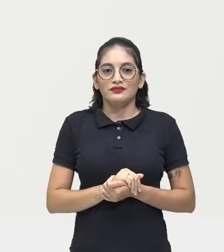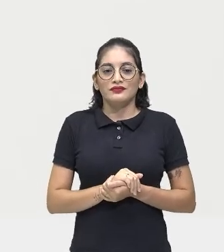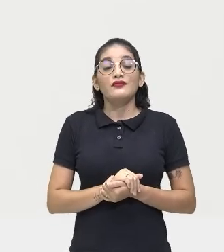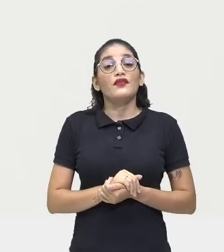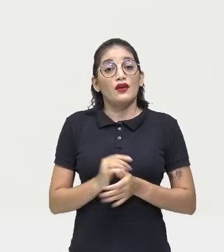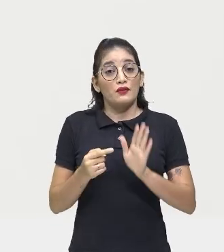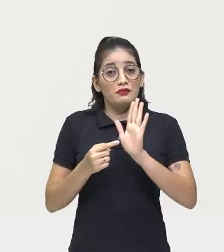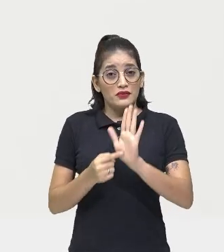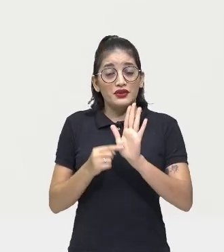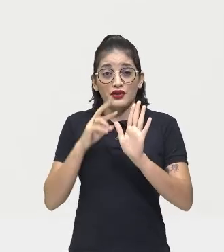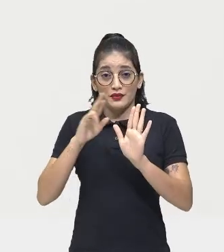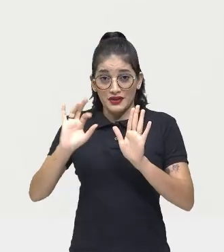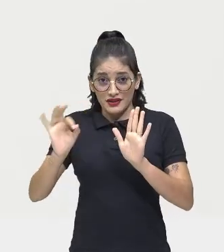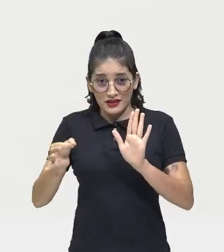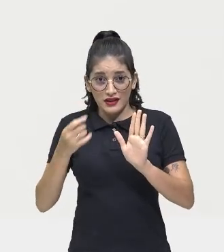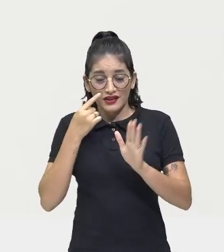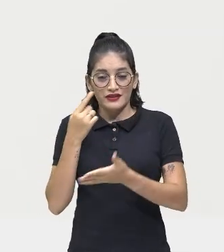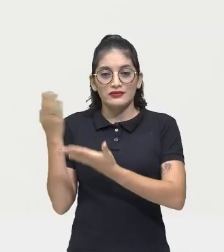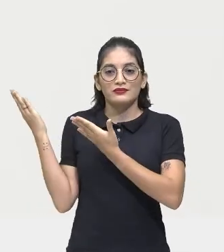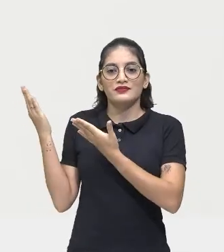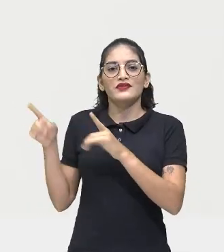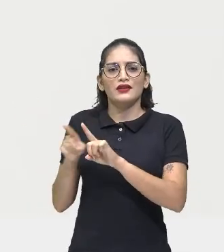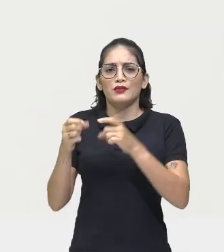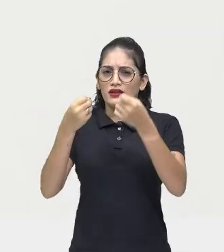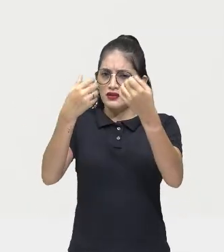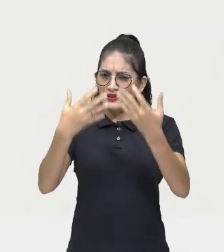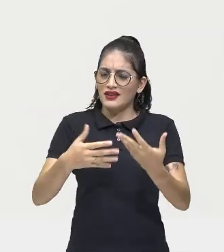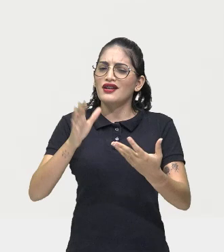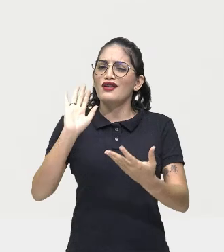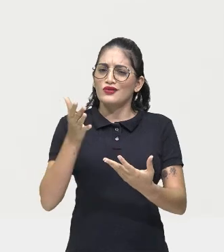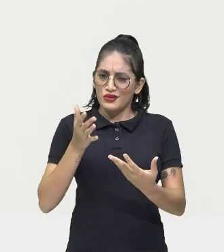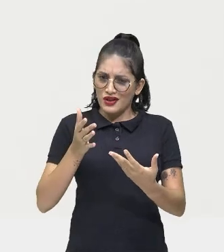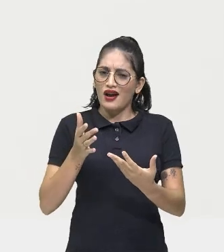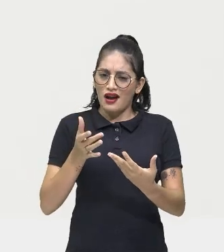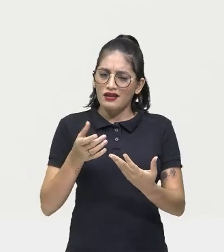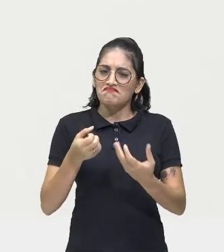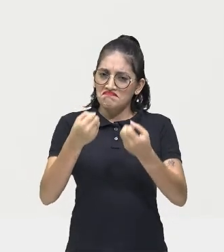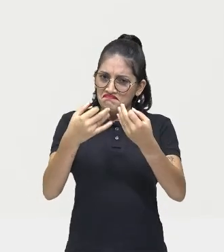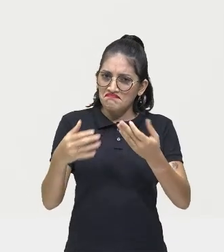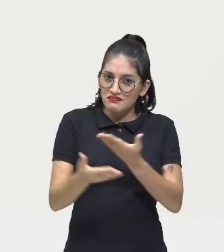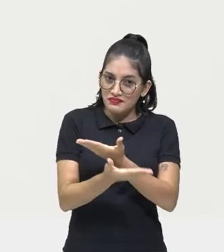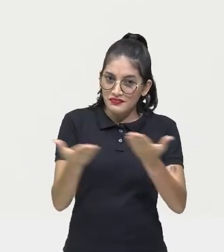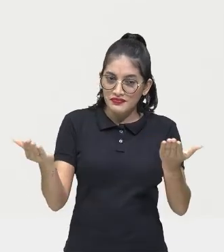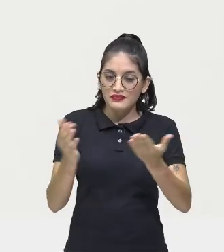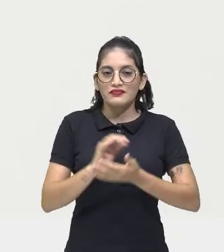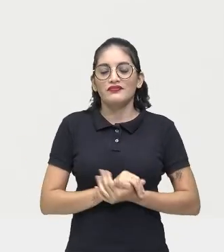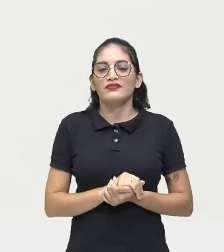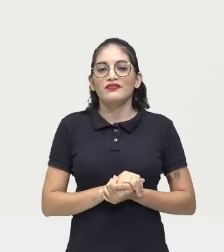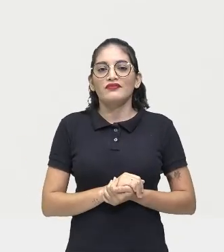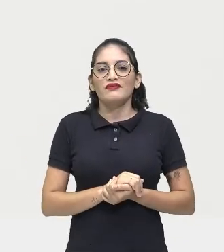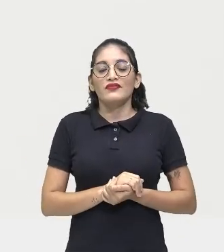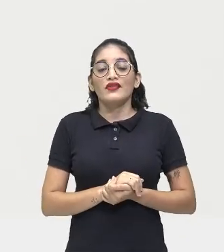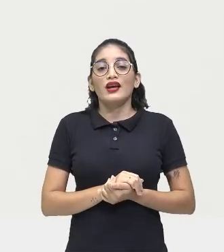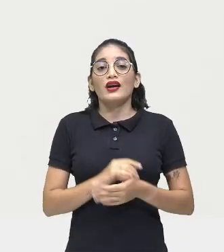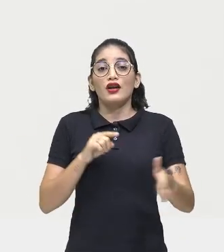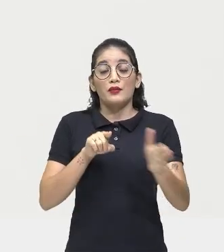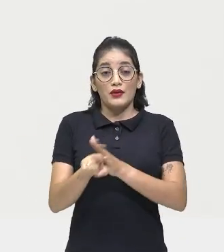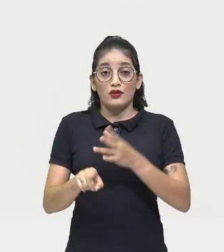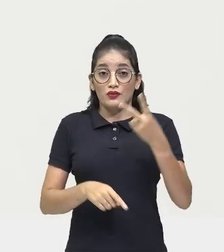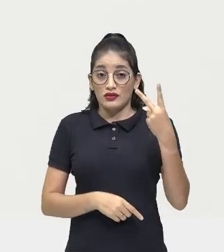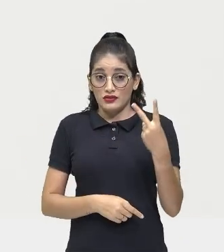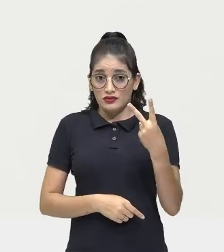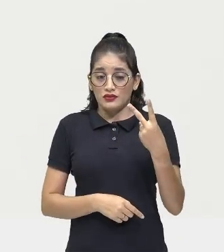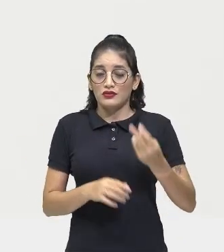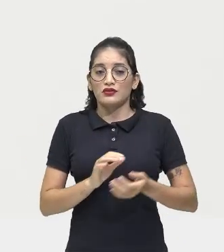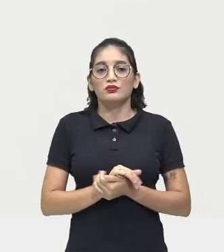aí o nosso gabarito, certo? A gente tem um breve comentário, que já até falamos aqui. E aí vamos à questão de número 2. Outro